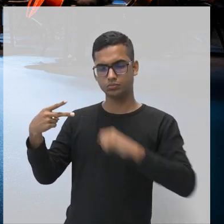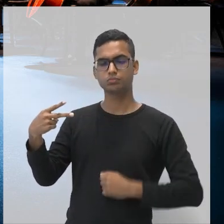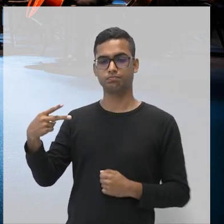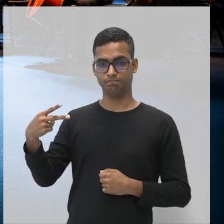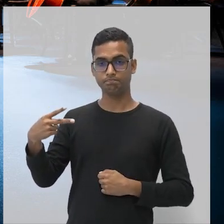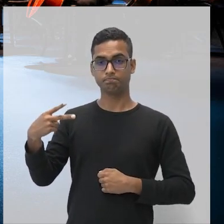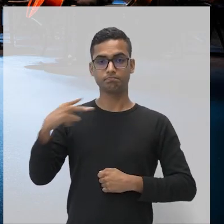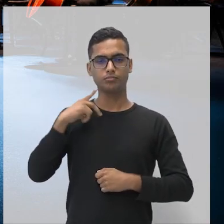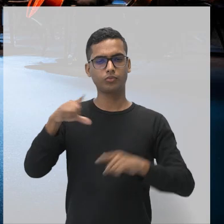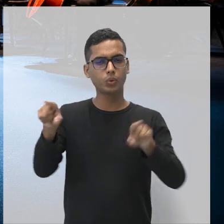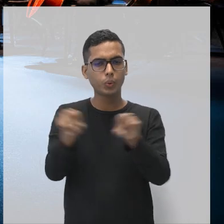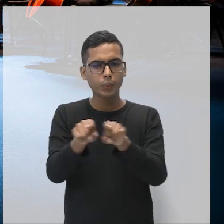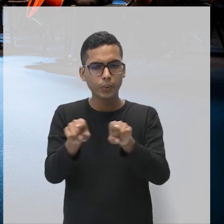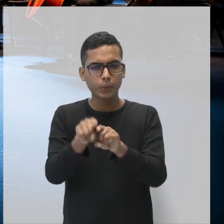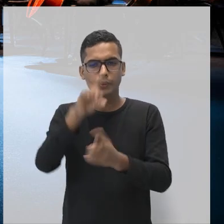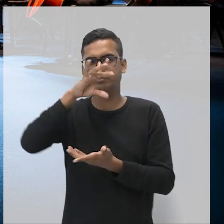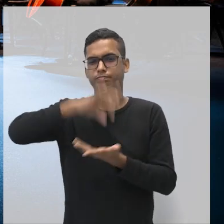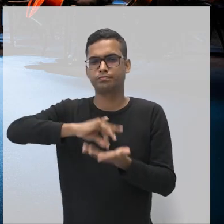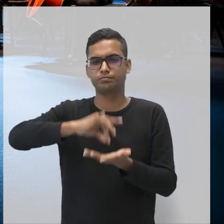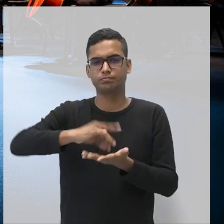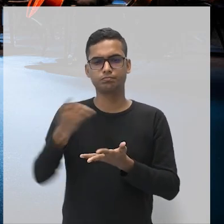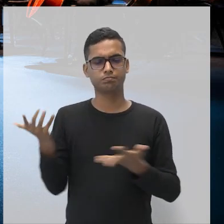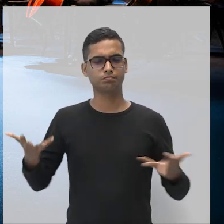com maestria e precisão.